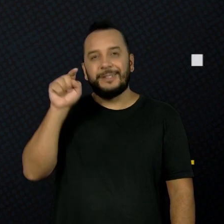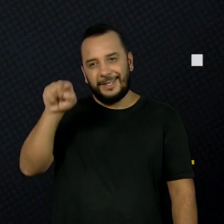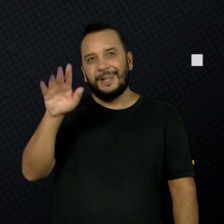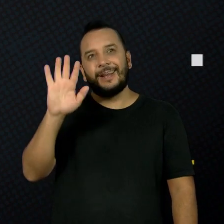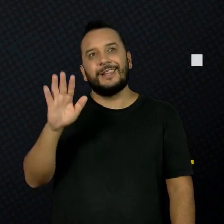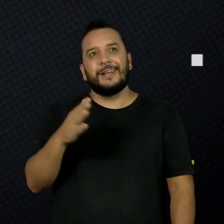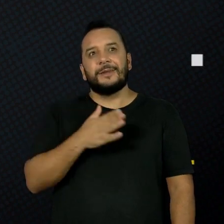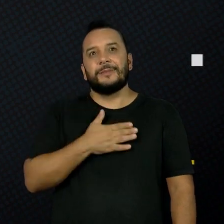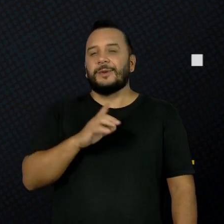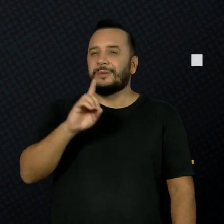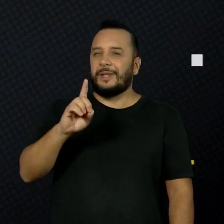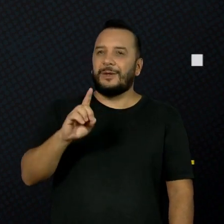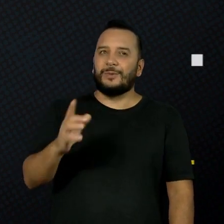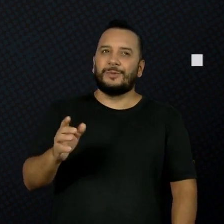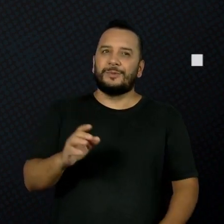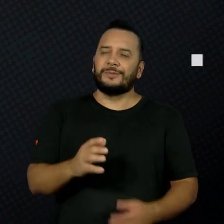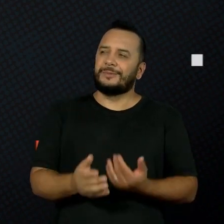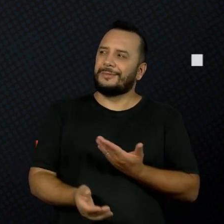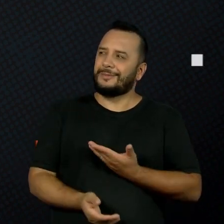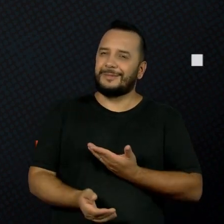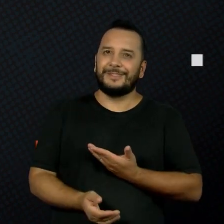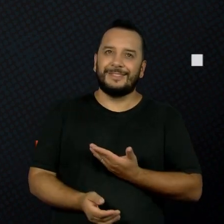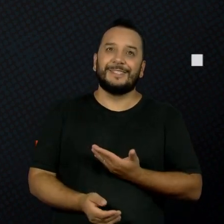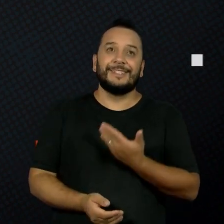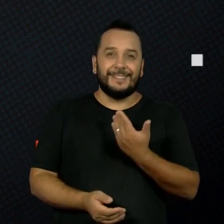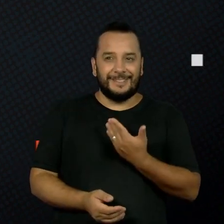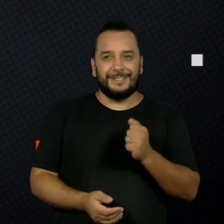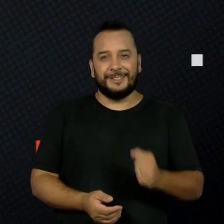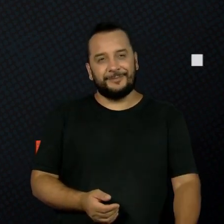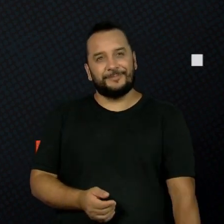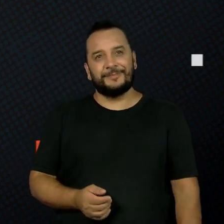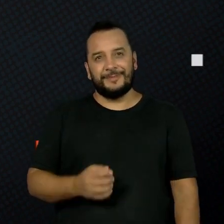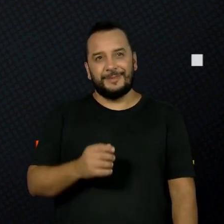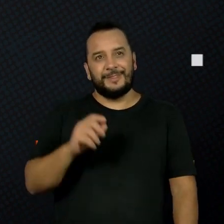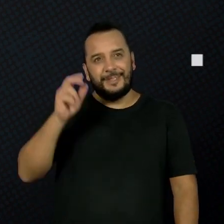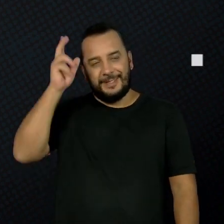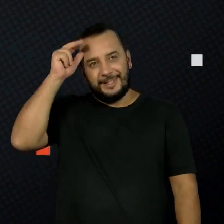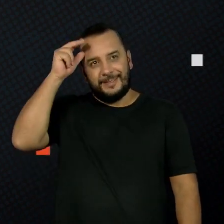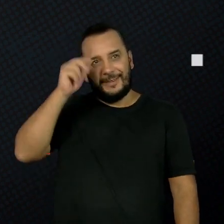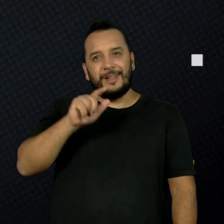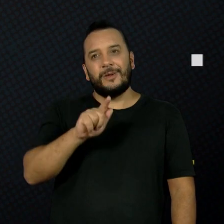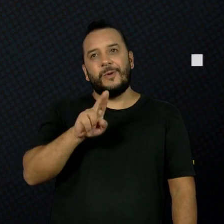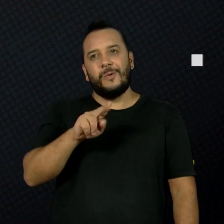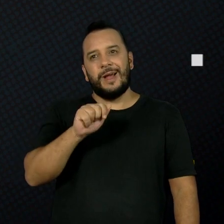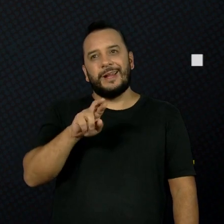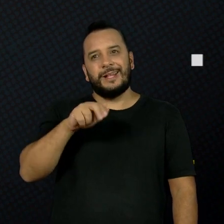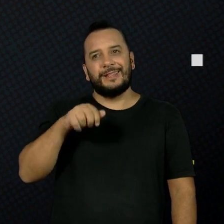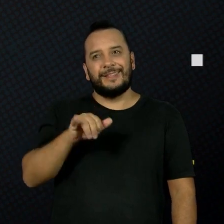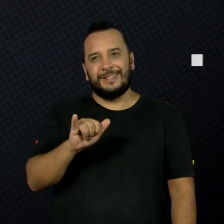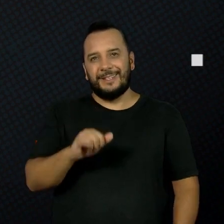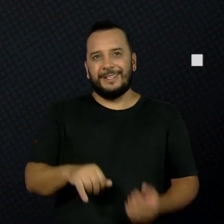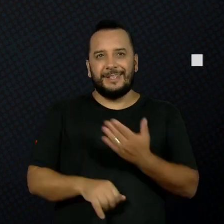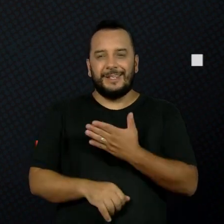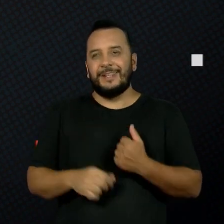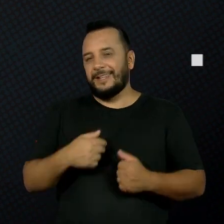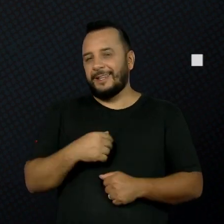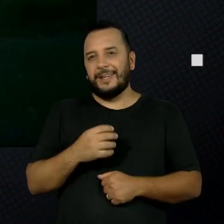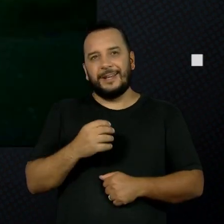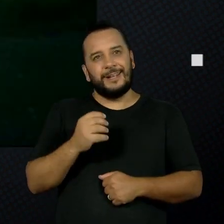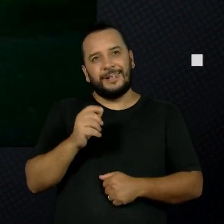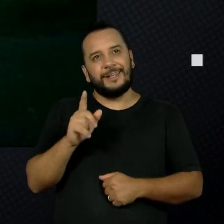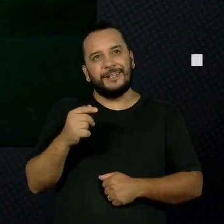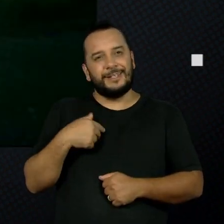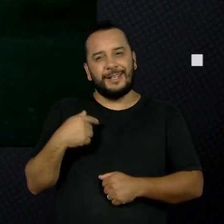Ai, meu Deus do céu! Esse aqui é o Guarani, nosso cão Valo. Ele não tá me deixando